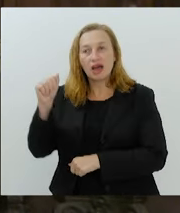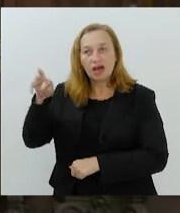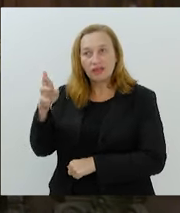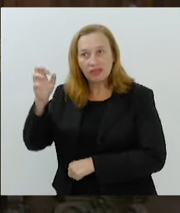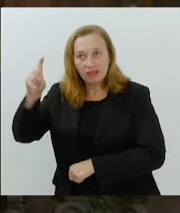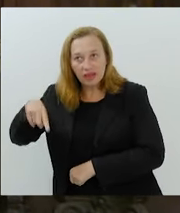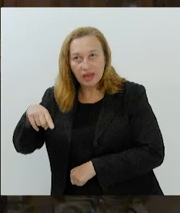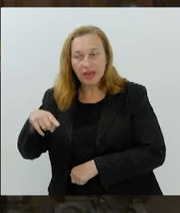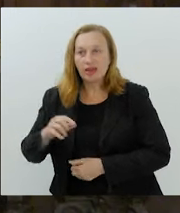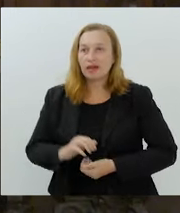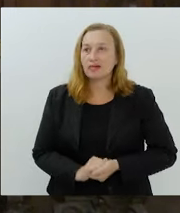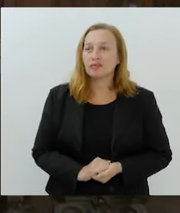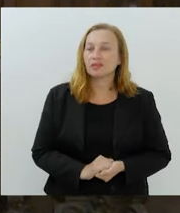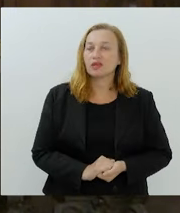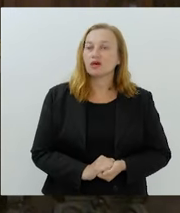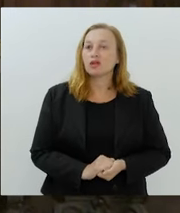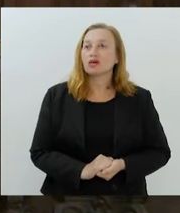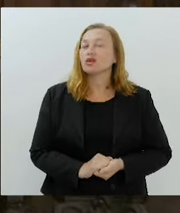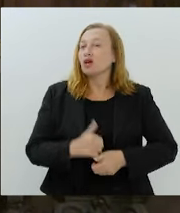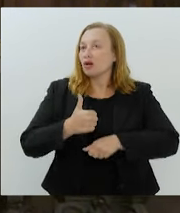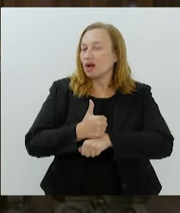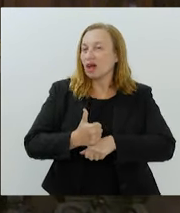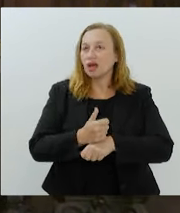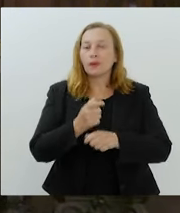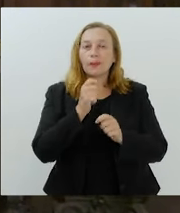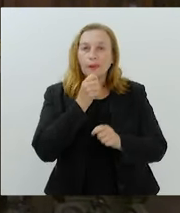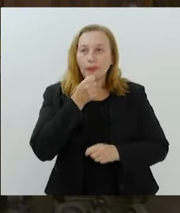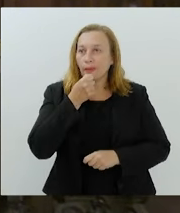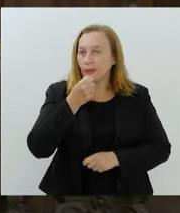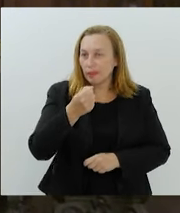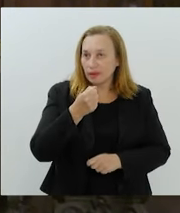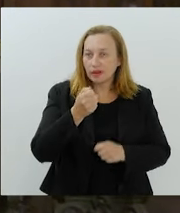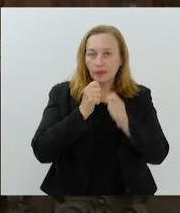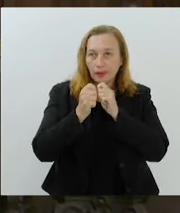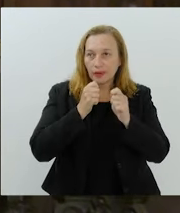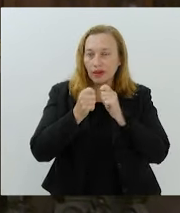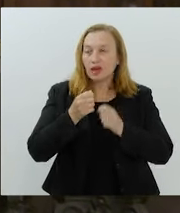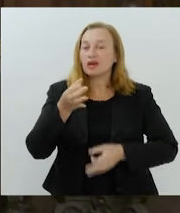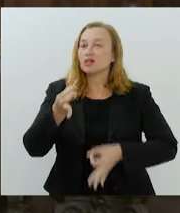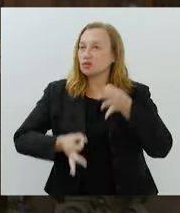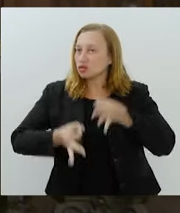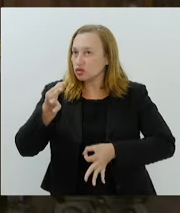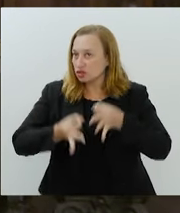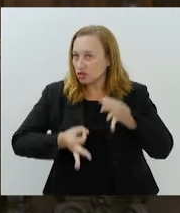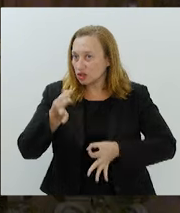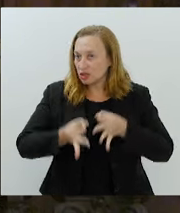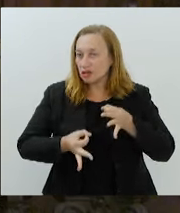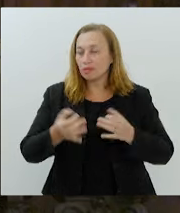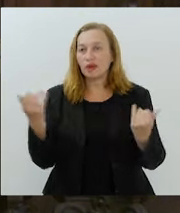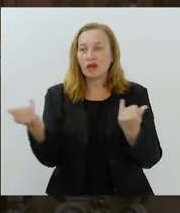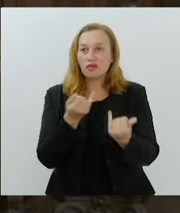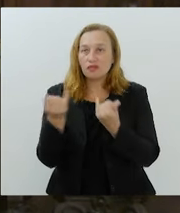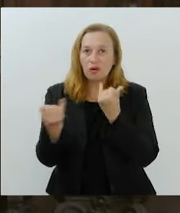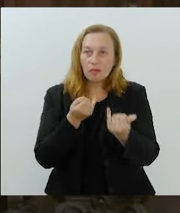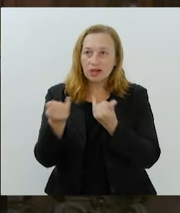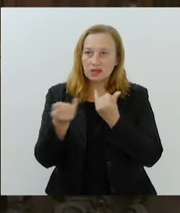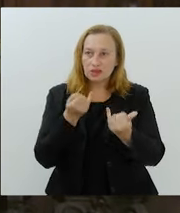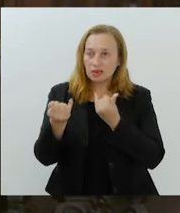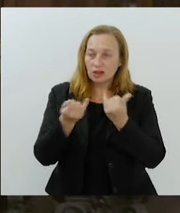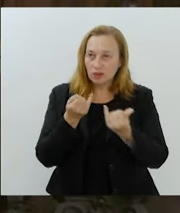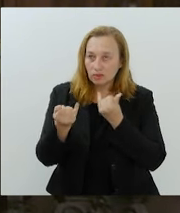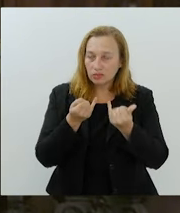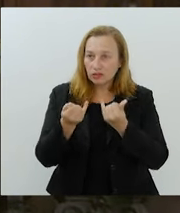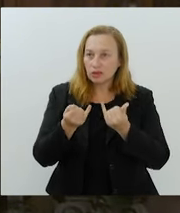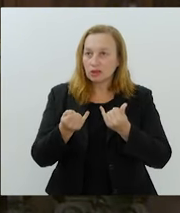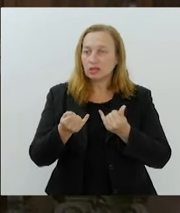de jornalista é, em sua essência, a de promover justiça e equidade pela informação consistente, independente